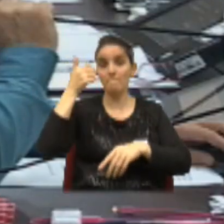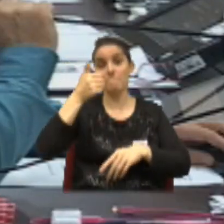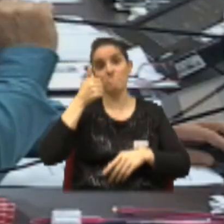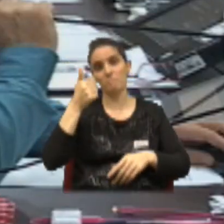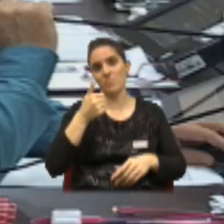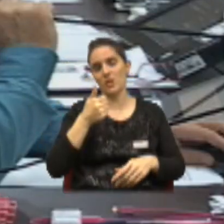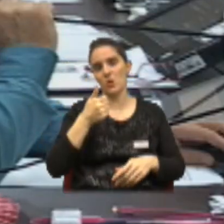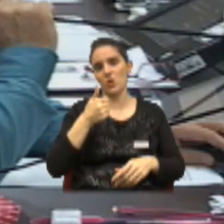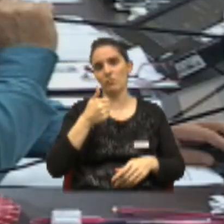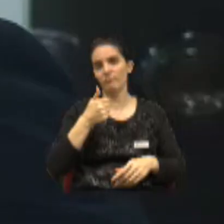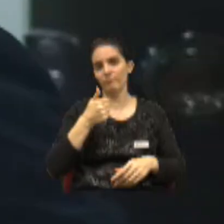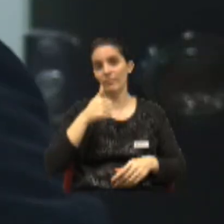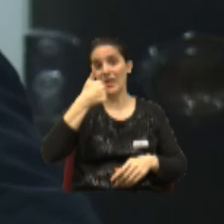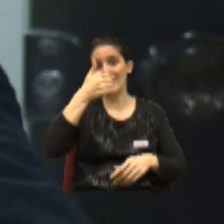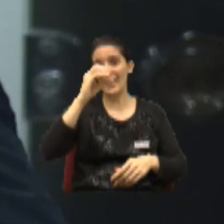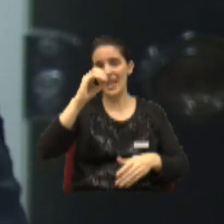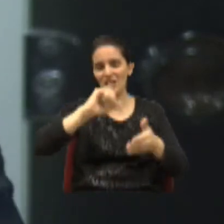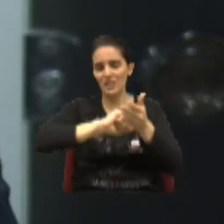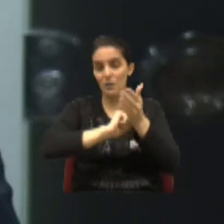precisa fazer